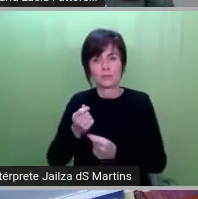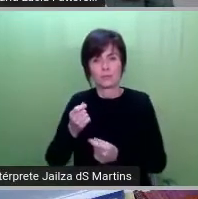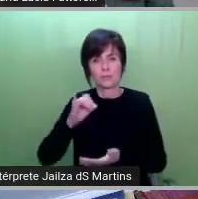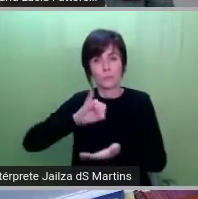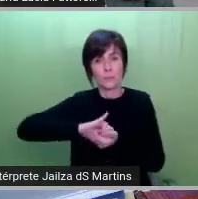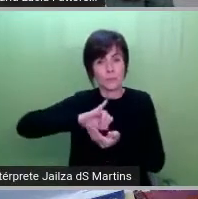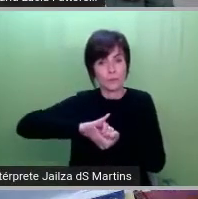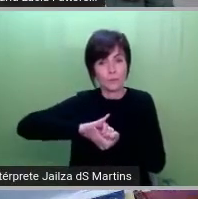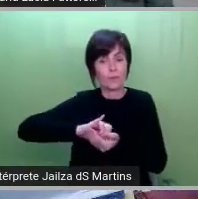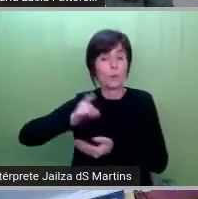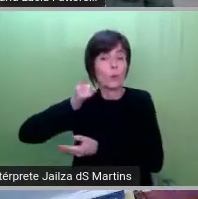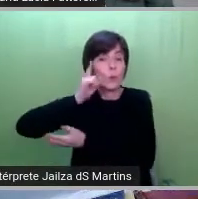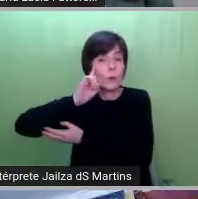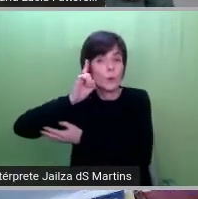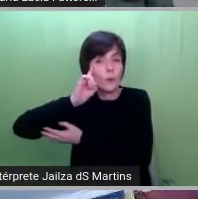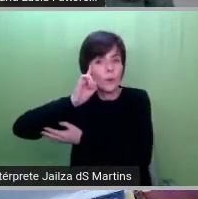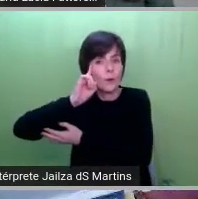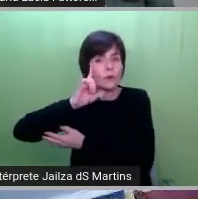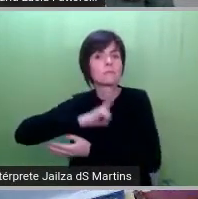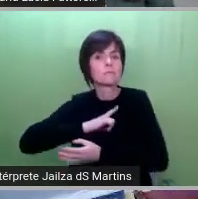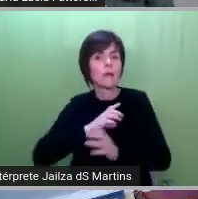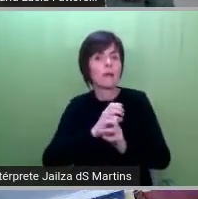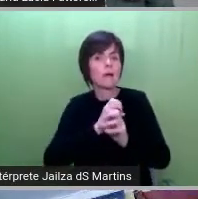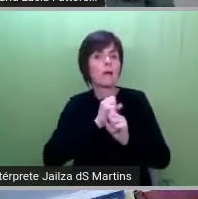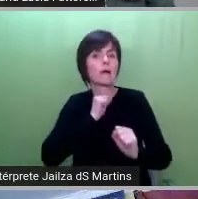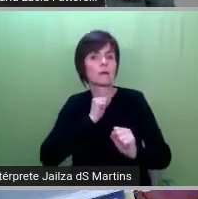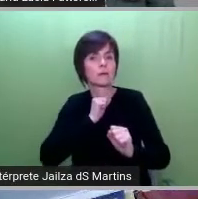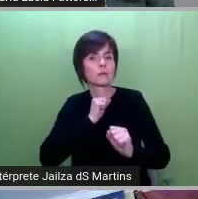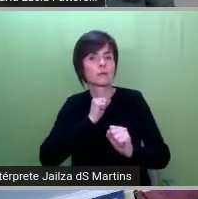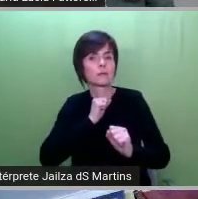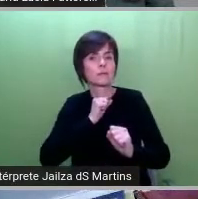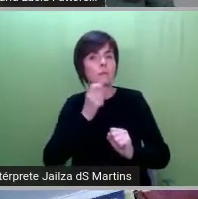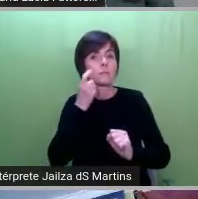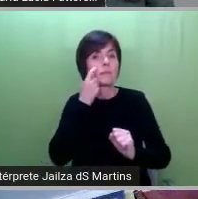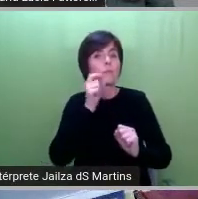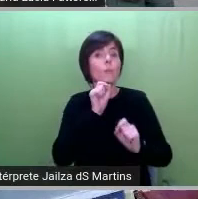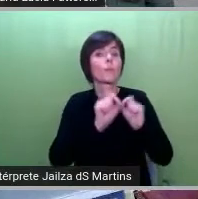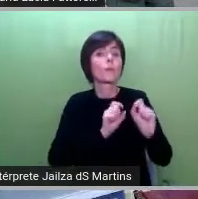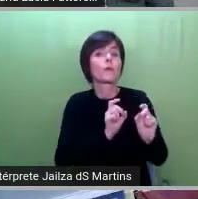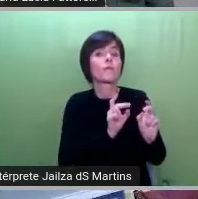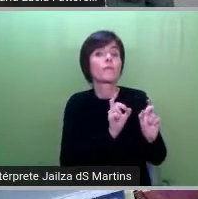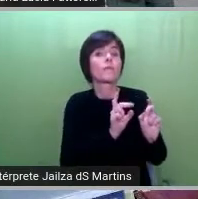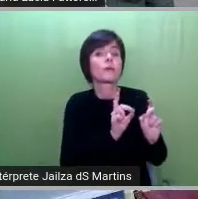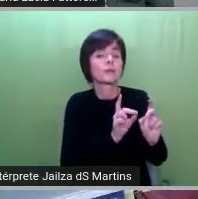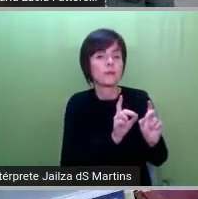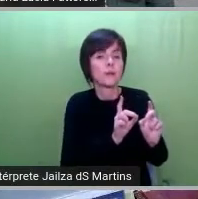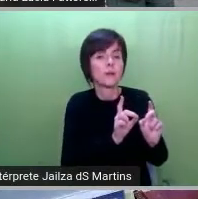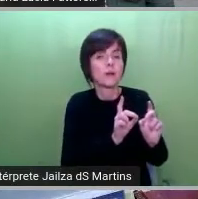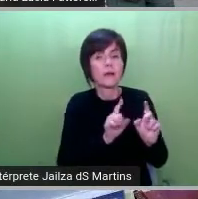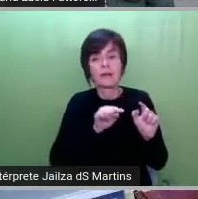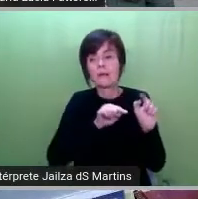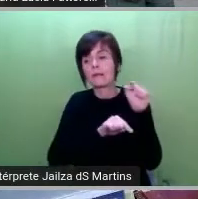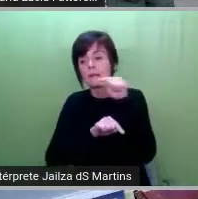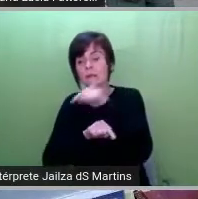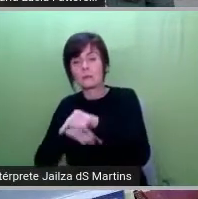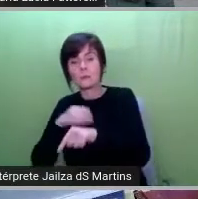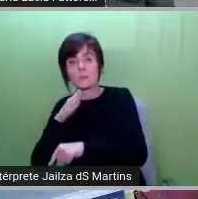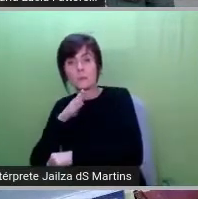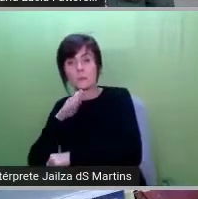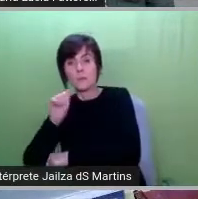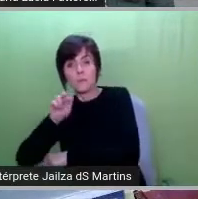é, diariamente tem receitas pelas suas vendas. Aí, desde a bodega até os